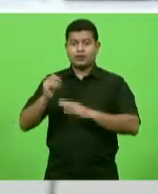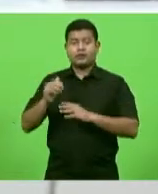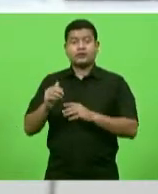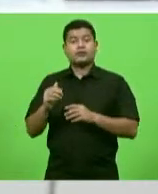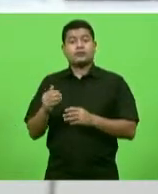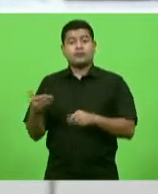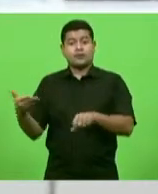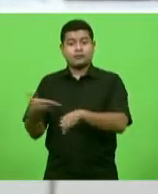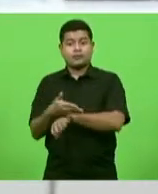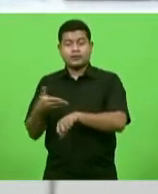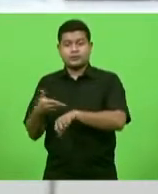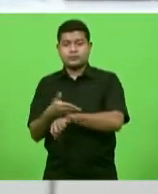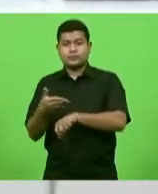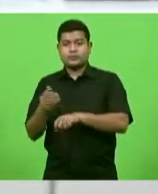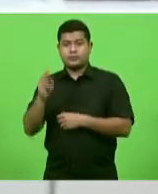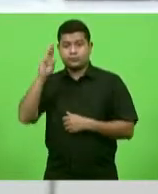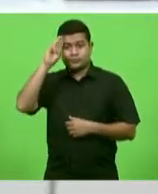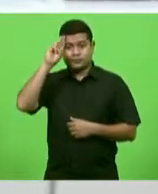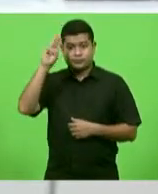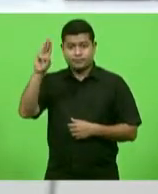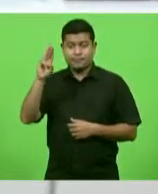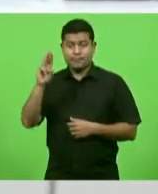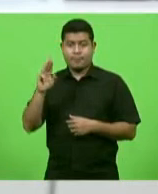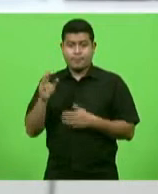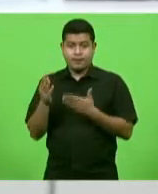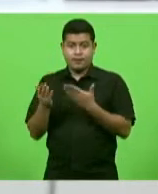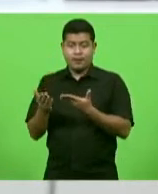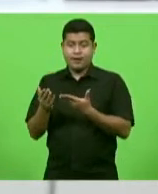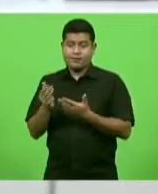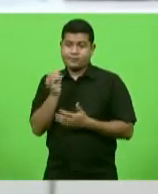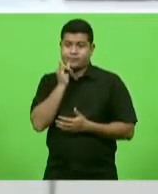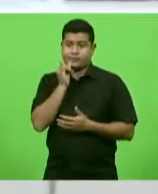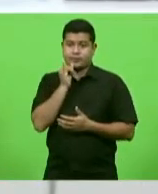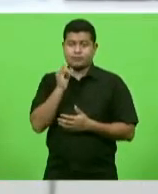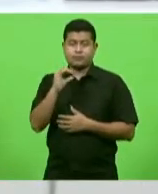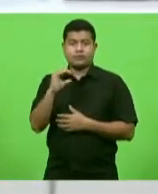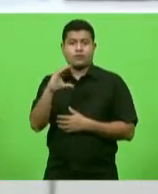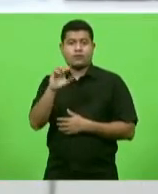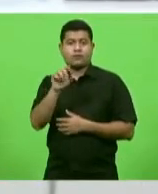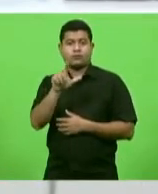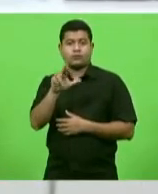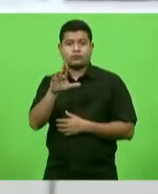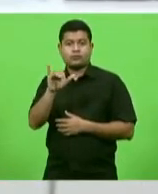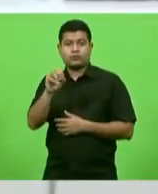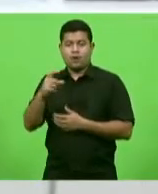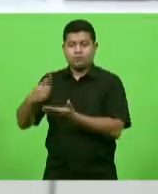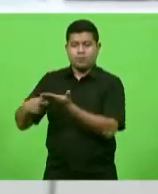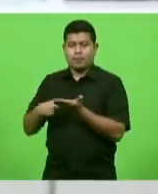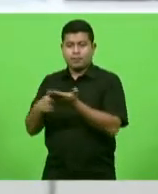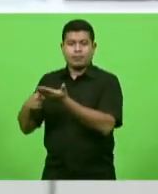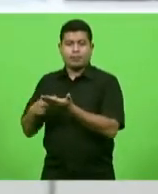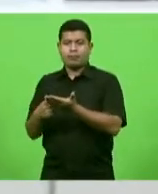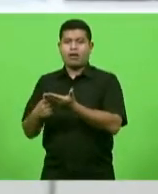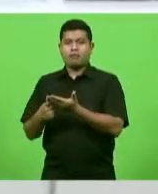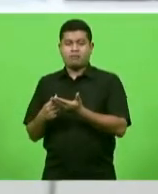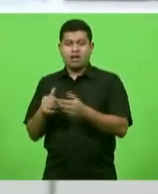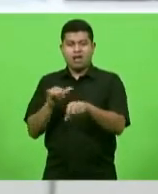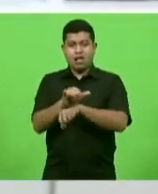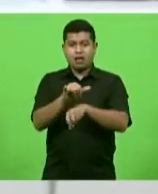do Senhor Kaioh no bonés em suposto conluio fraudulento em prejuízo para o erário público